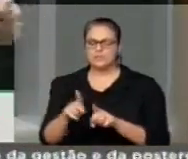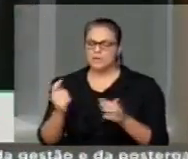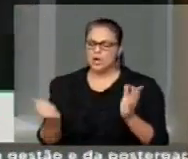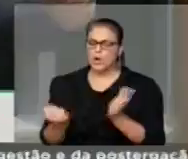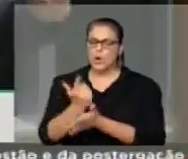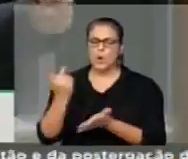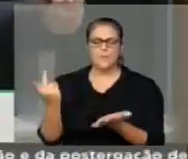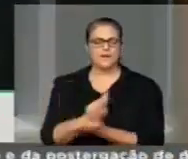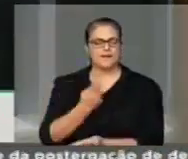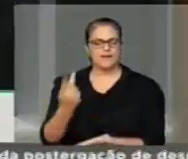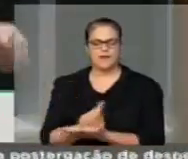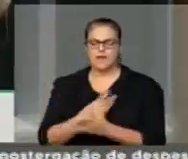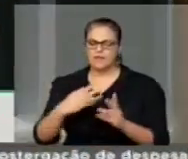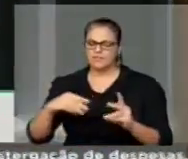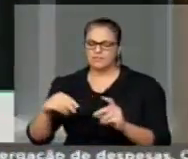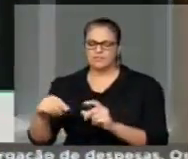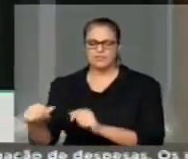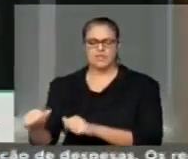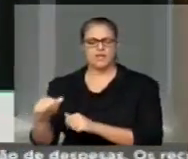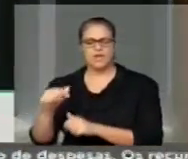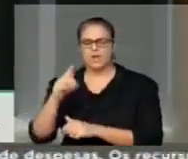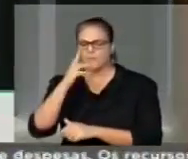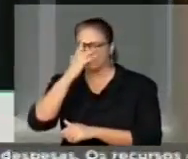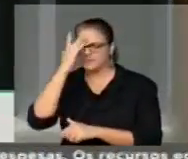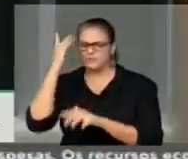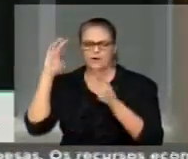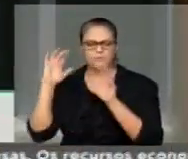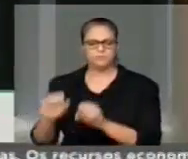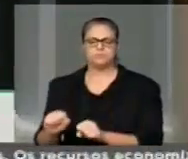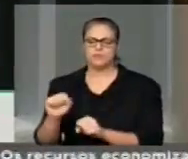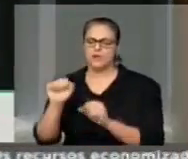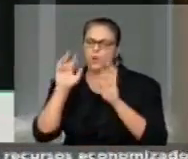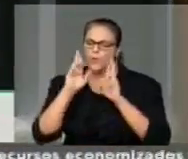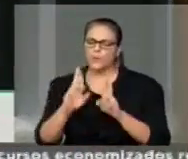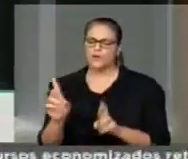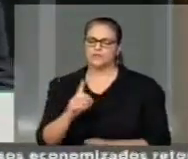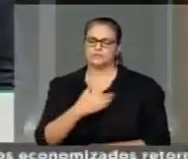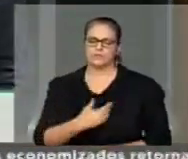terras diretamente de poceiros, sem respeito aos órgãos públicos federais. Obrigado.